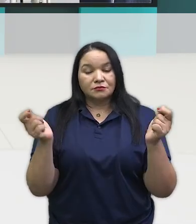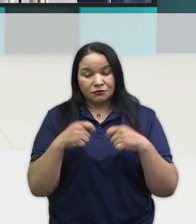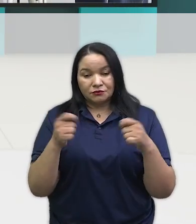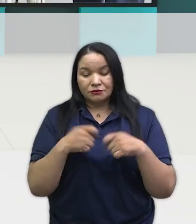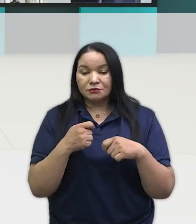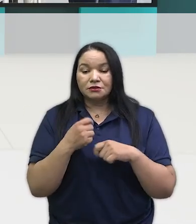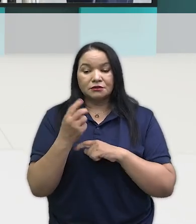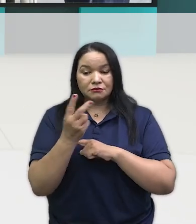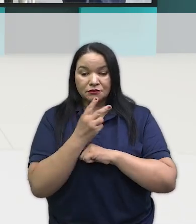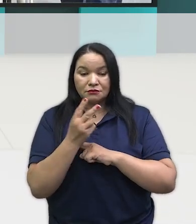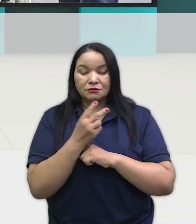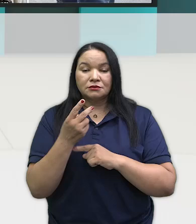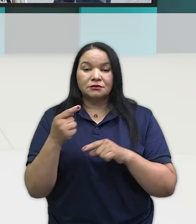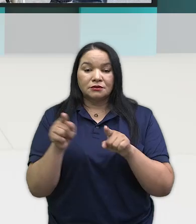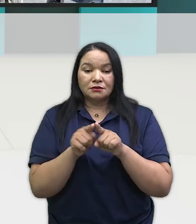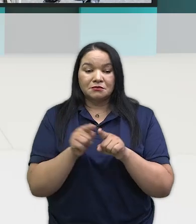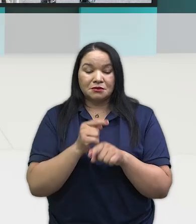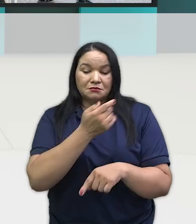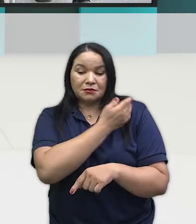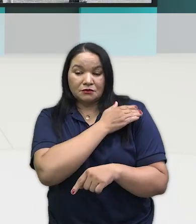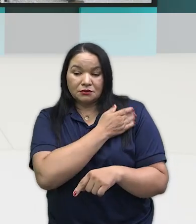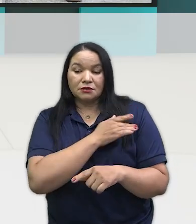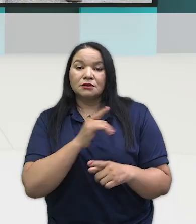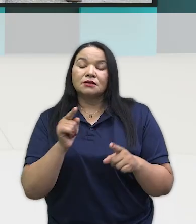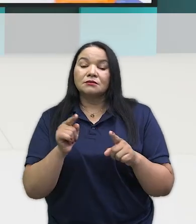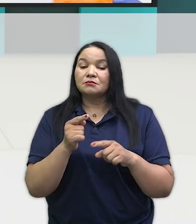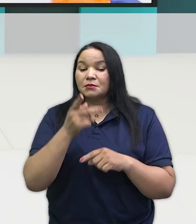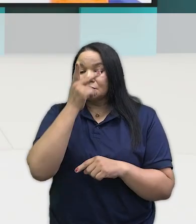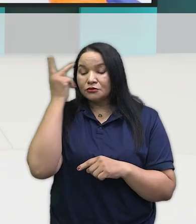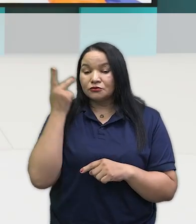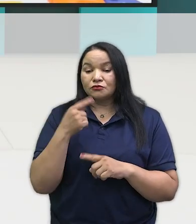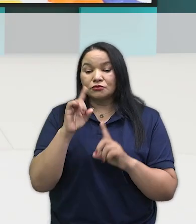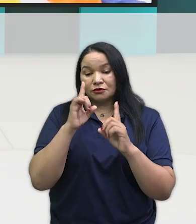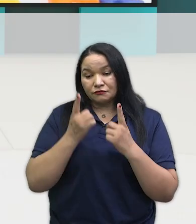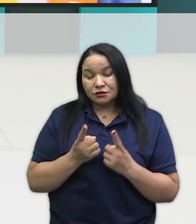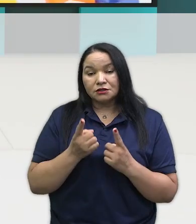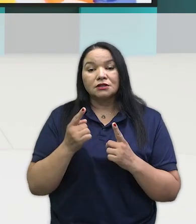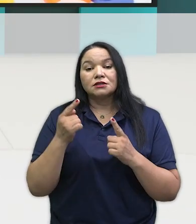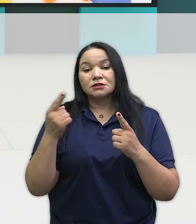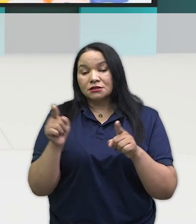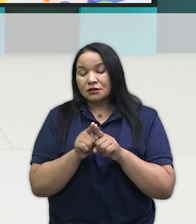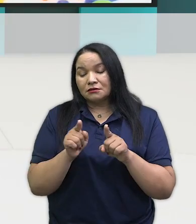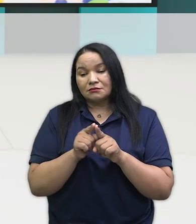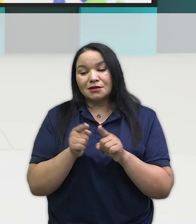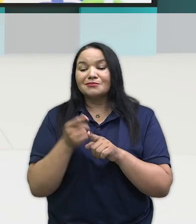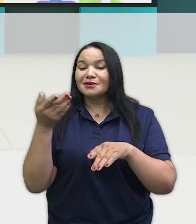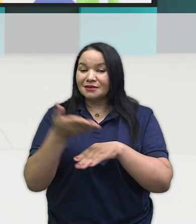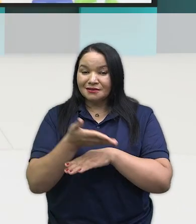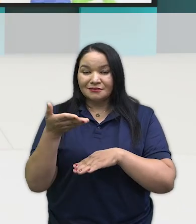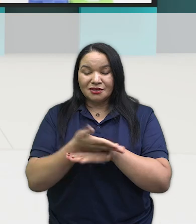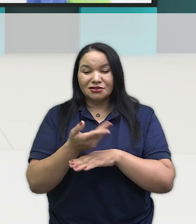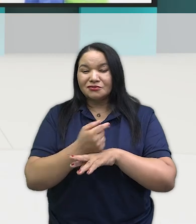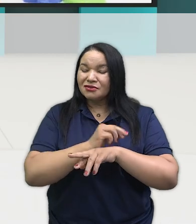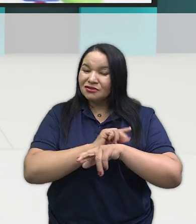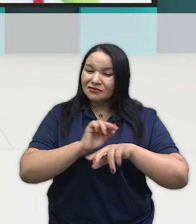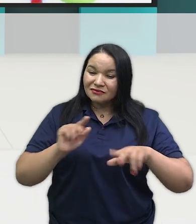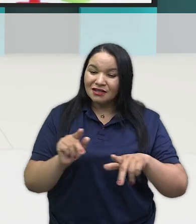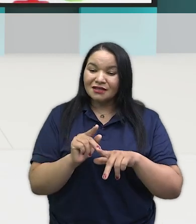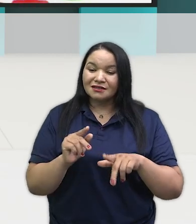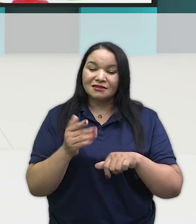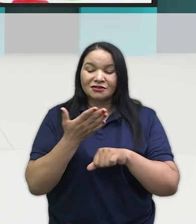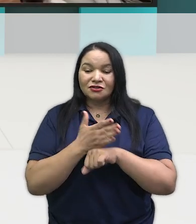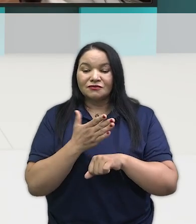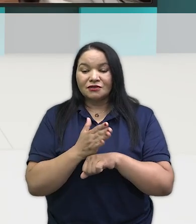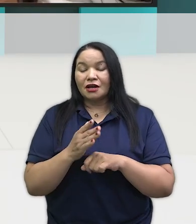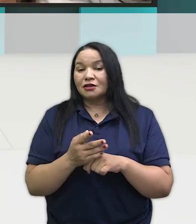capazes de se defender do preconceito, pessoas com deficiência se tornarem mais inclusivas, mais participativas,